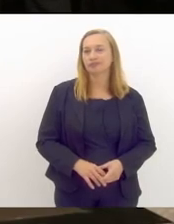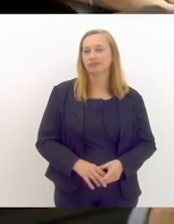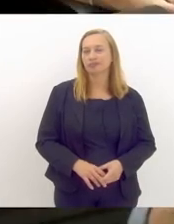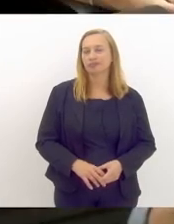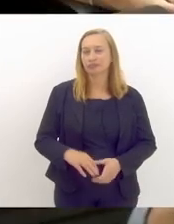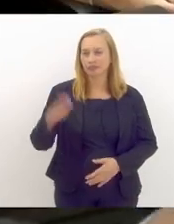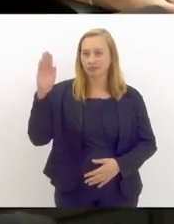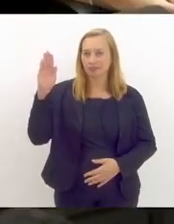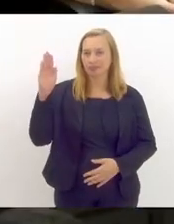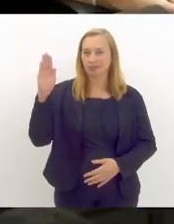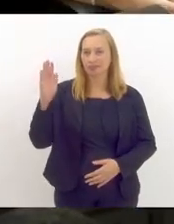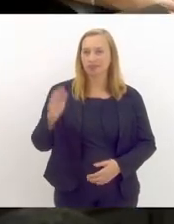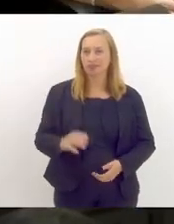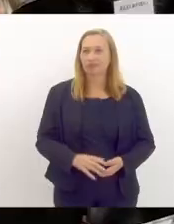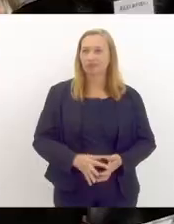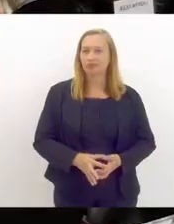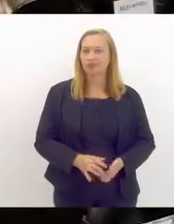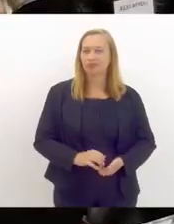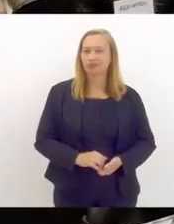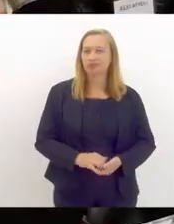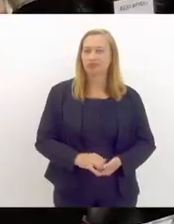Assim eu prometo.